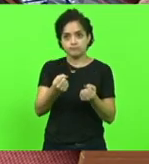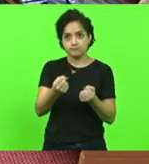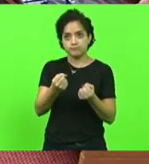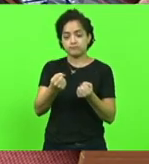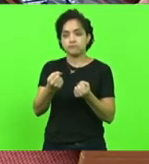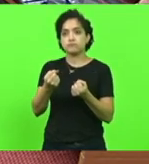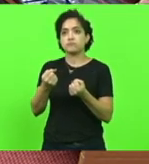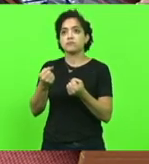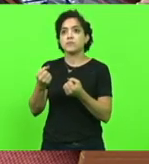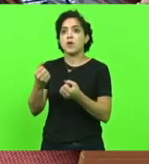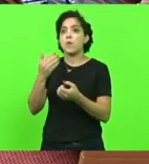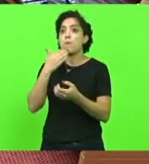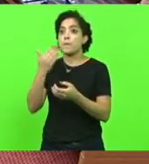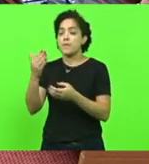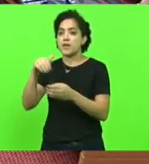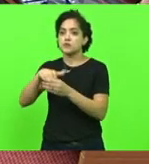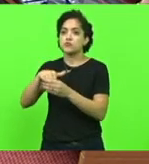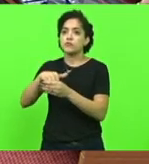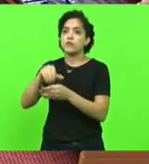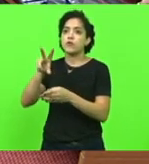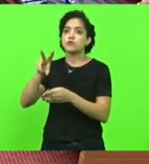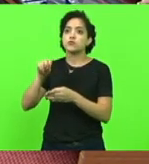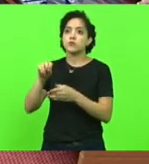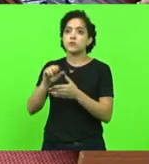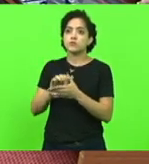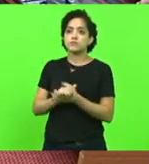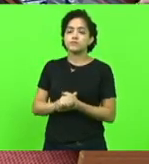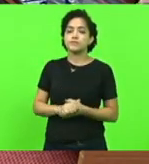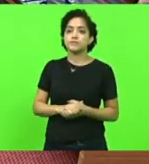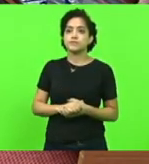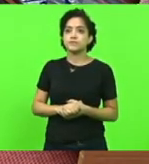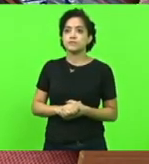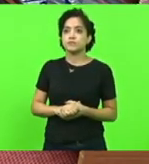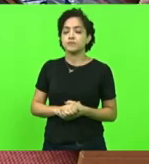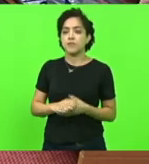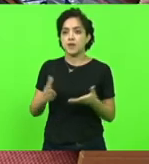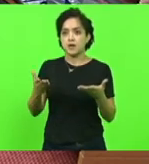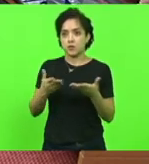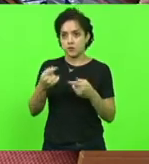Então, eu peço voto não. Não é o encaminhamento ainda, perdão. Isso. Em discussão.